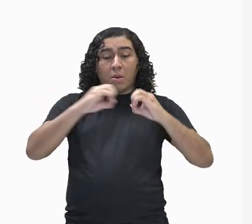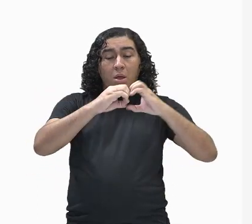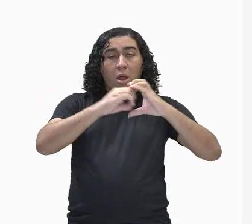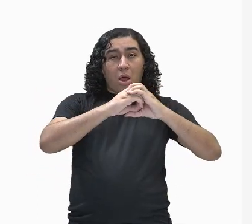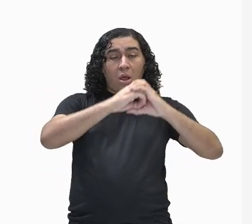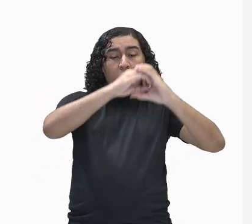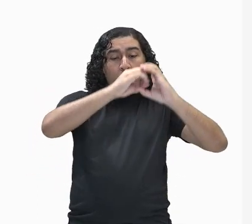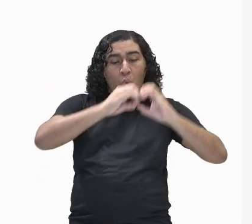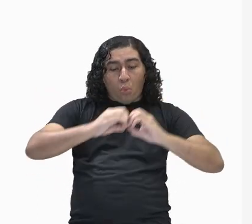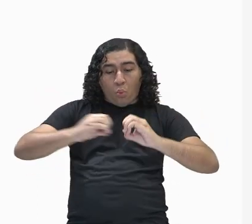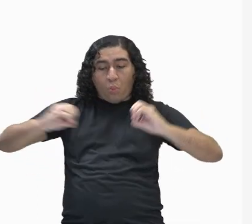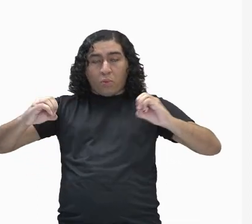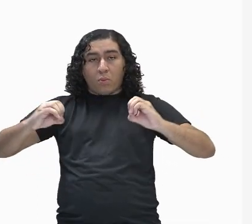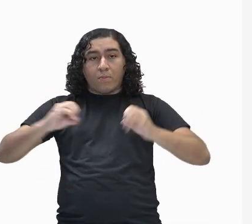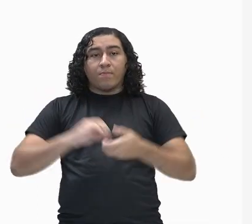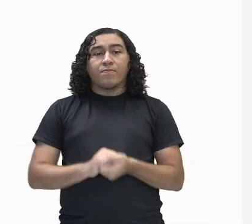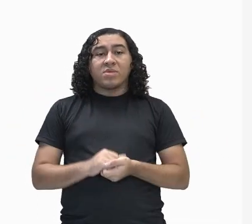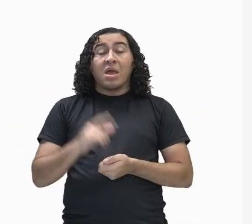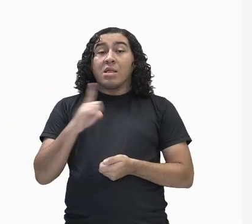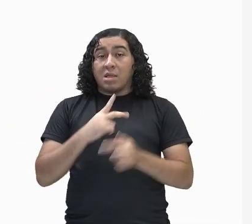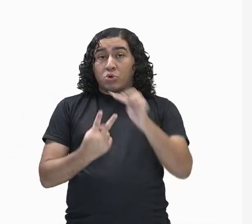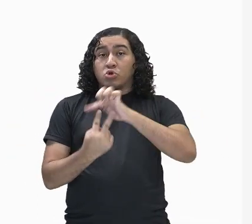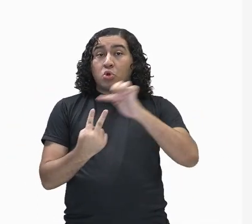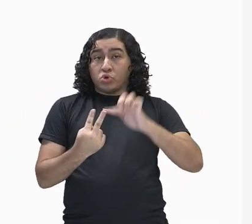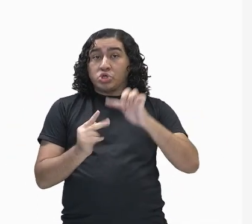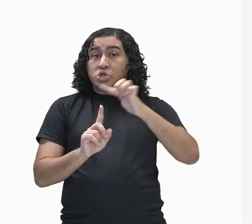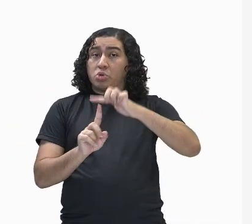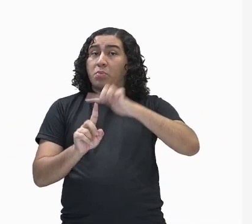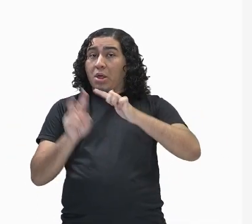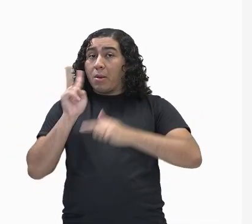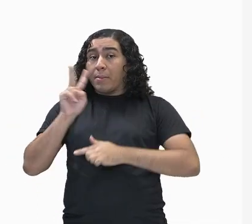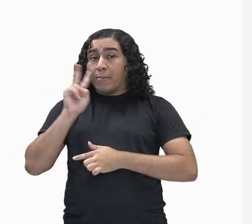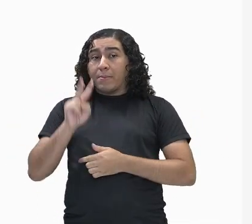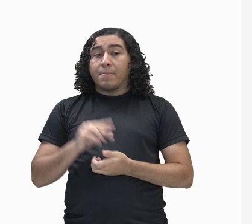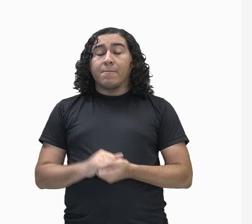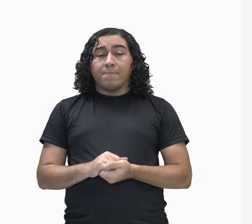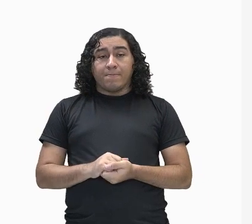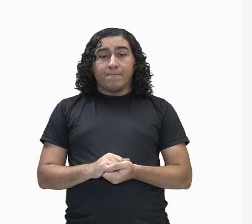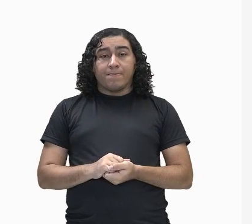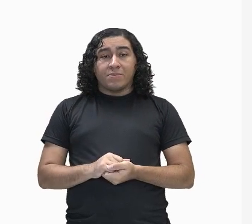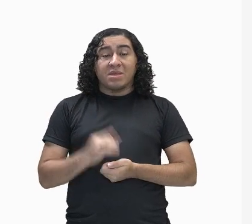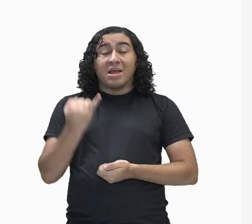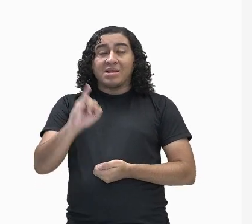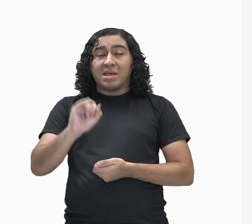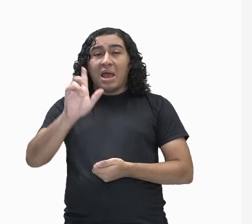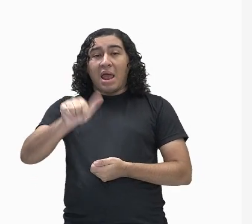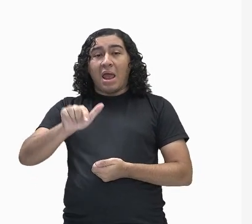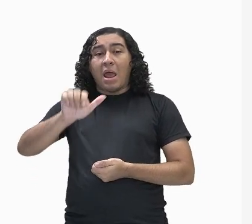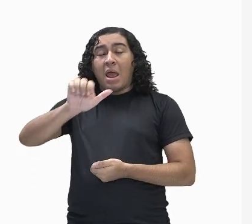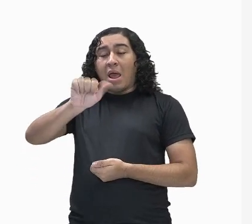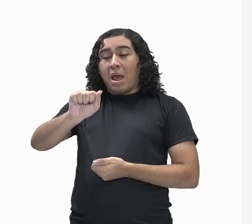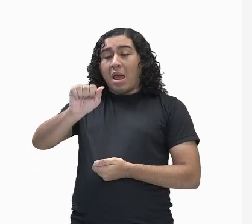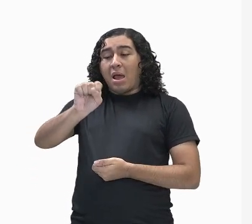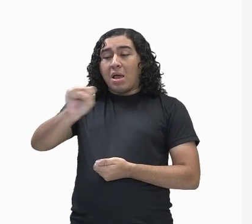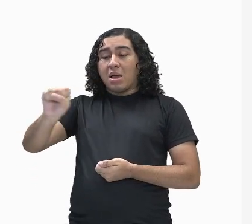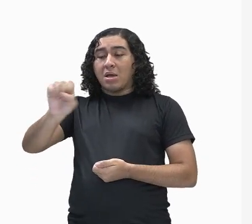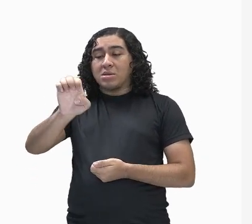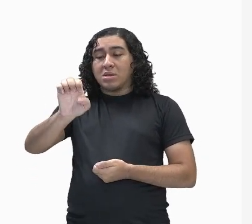tem a reprodução assexuada e a reprodução sexuada quando falamos da reprodução